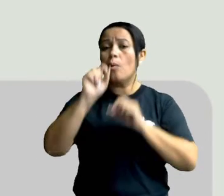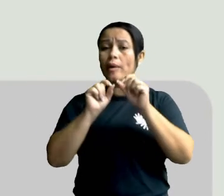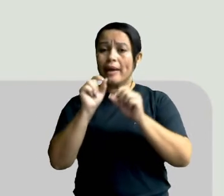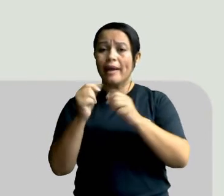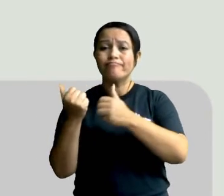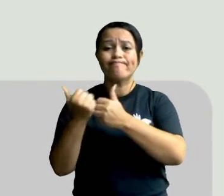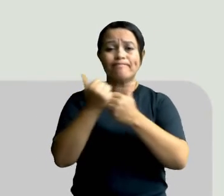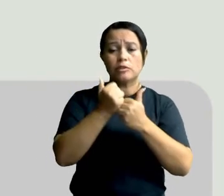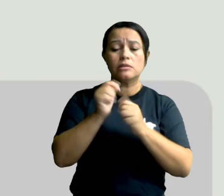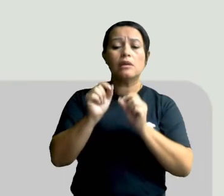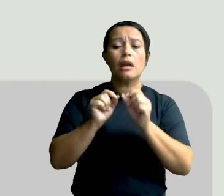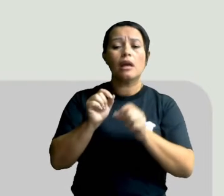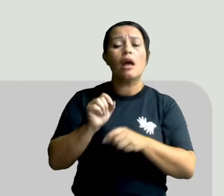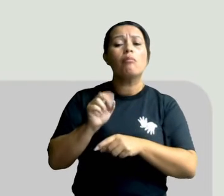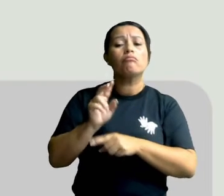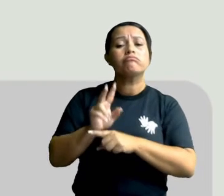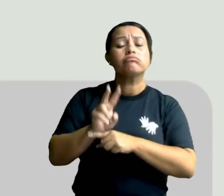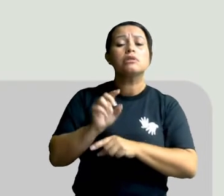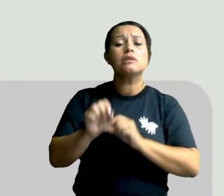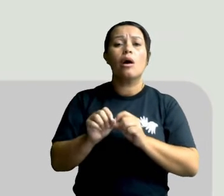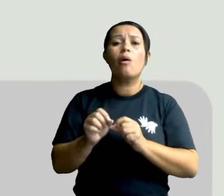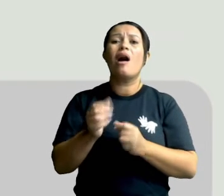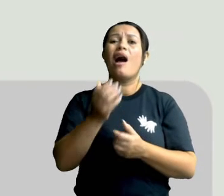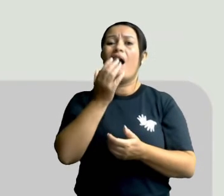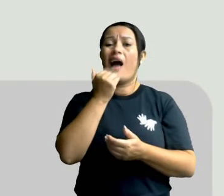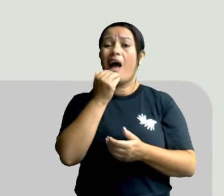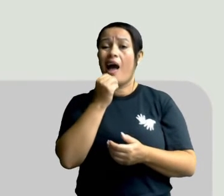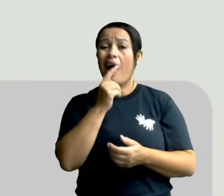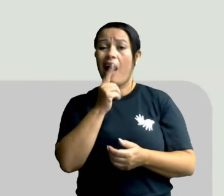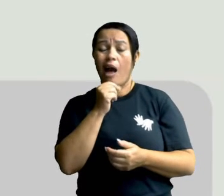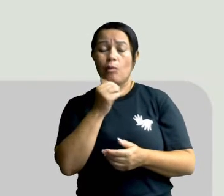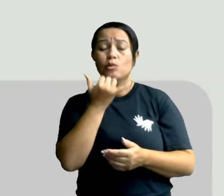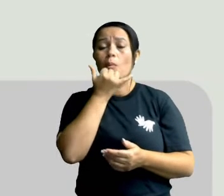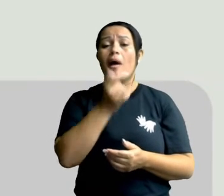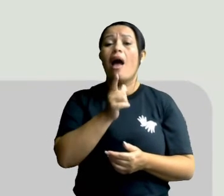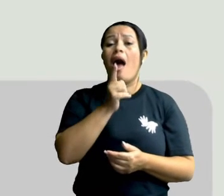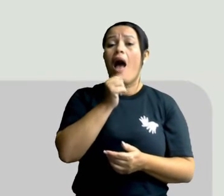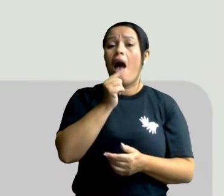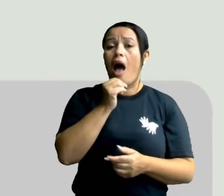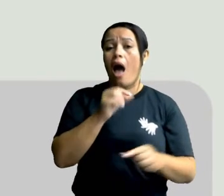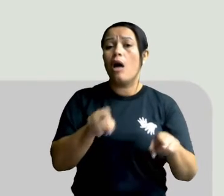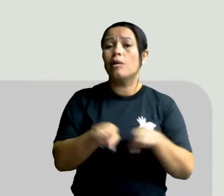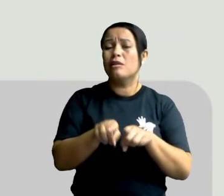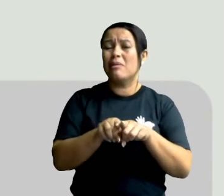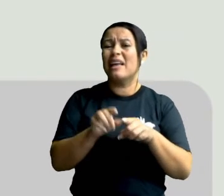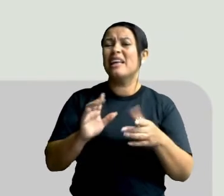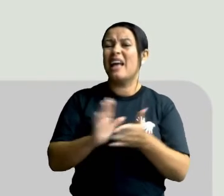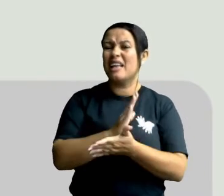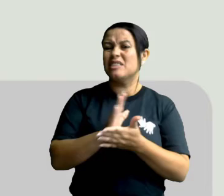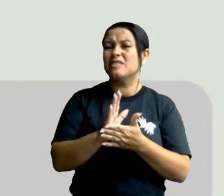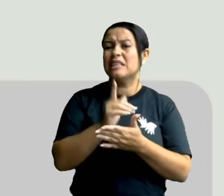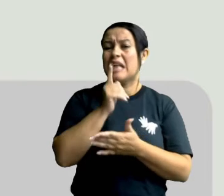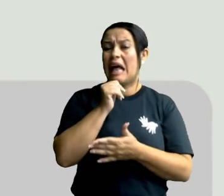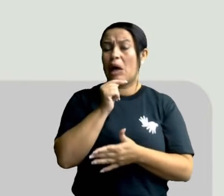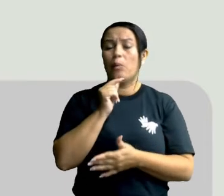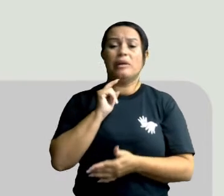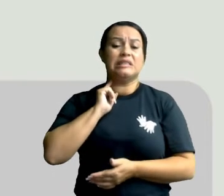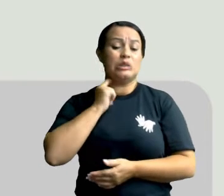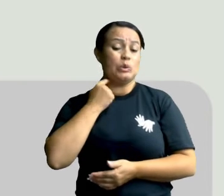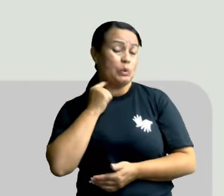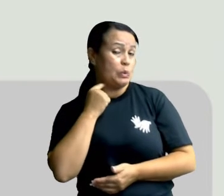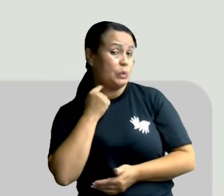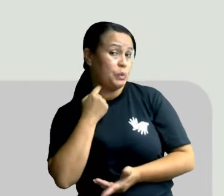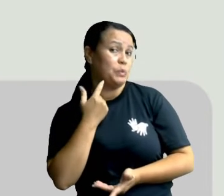no Iêmen. Então, até a qualidade da água, né, muitas vezes, ela é de